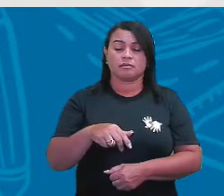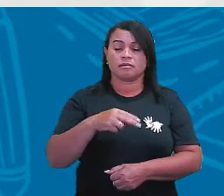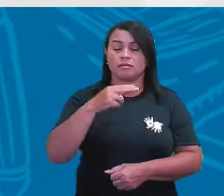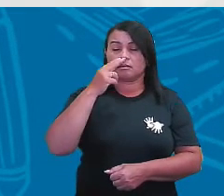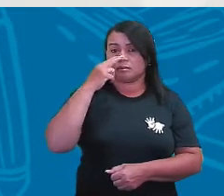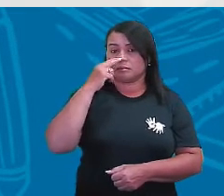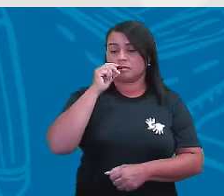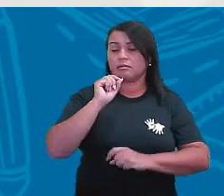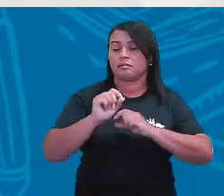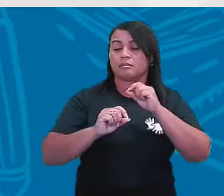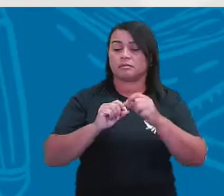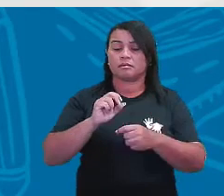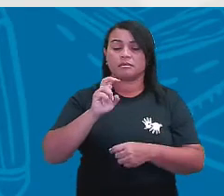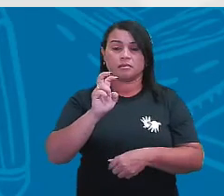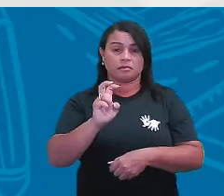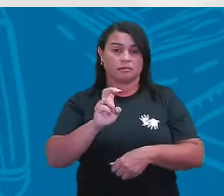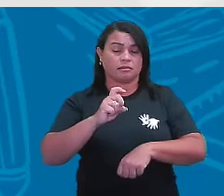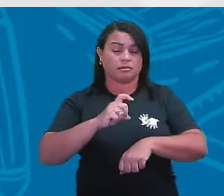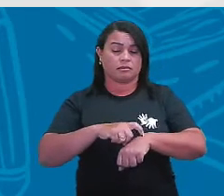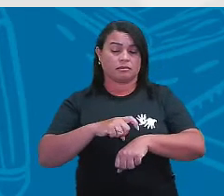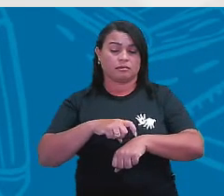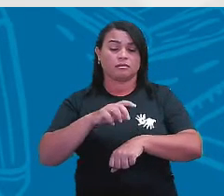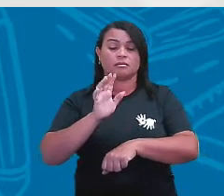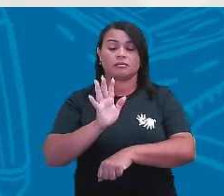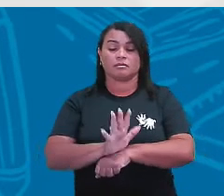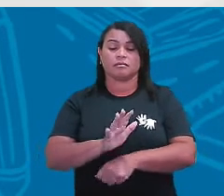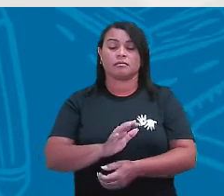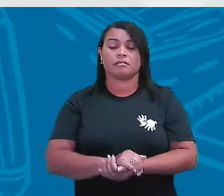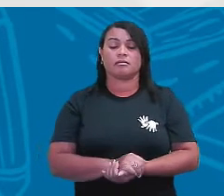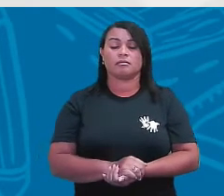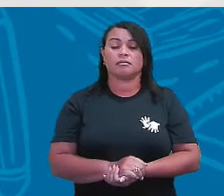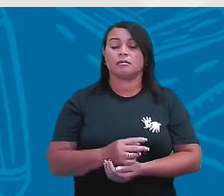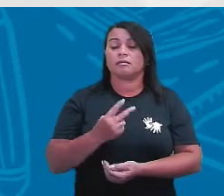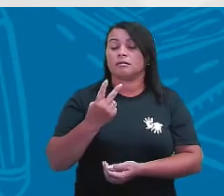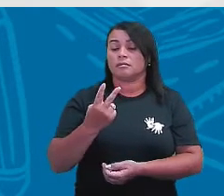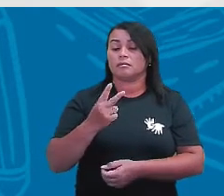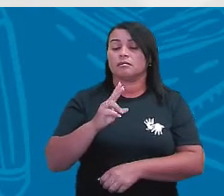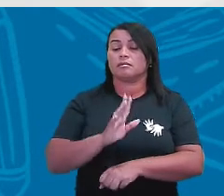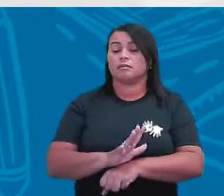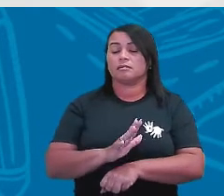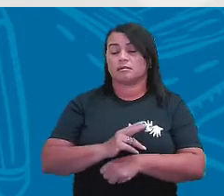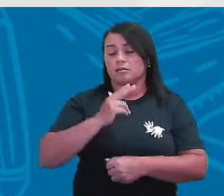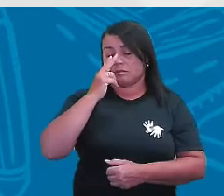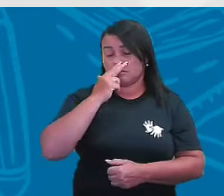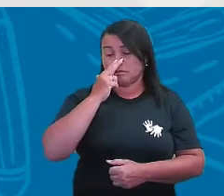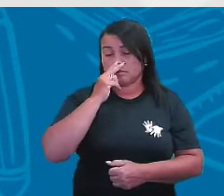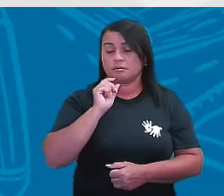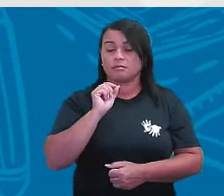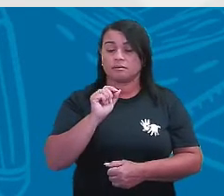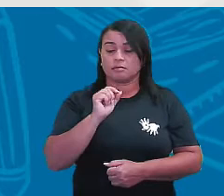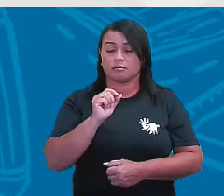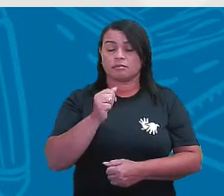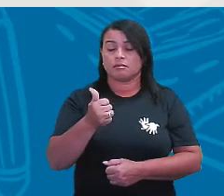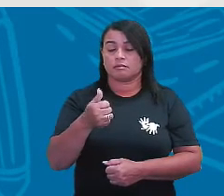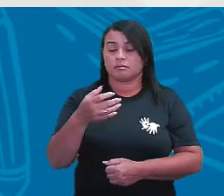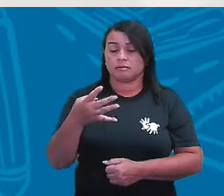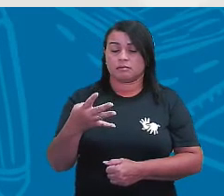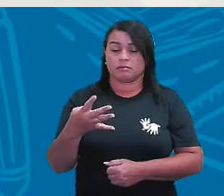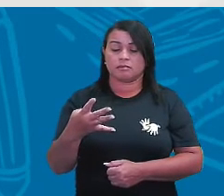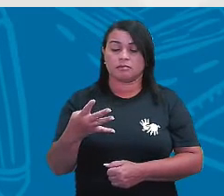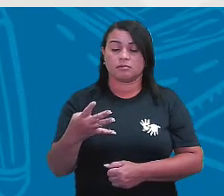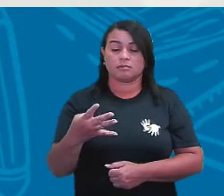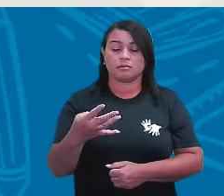mesmo que 5 horas da tarde. 2 horas da tarde é o mesmo que 14